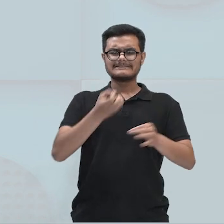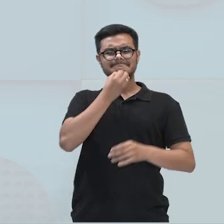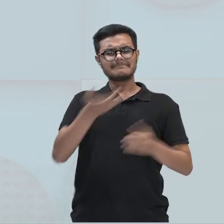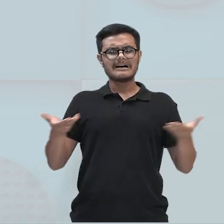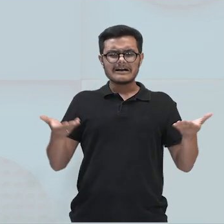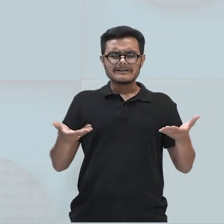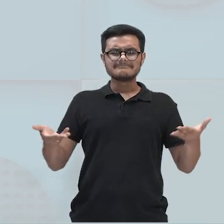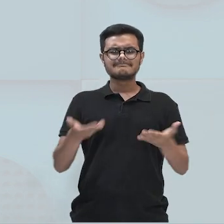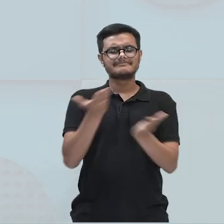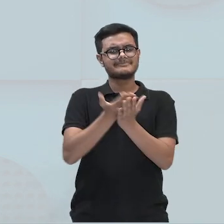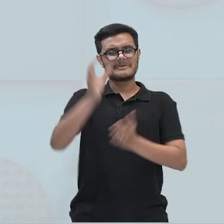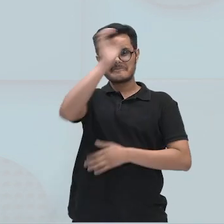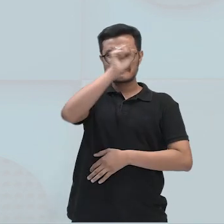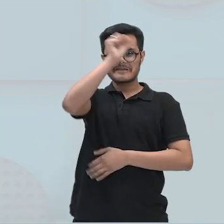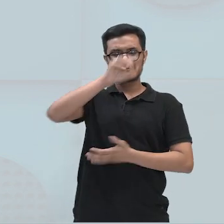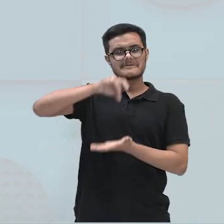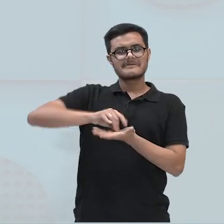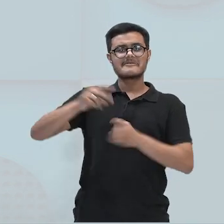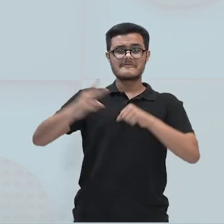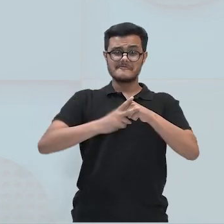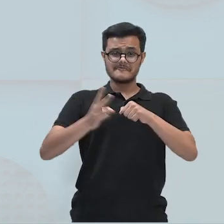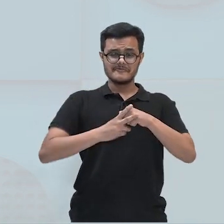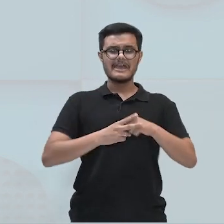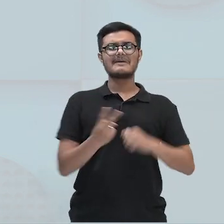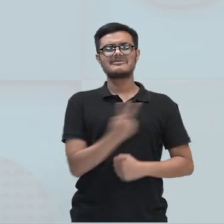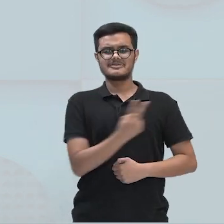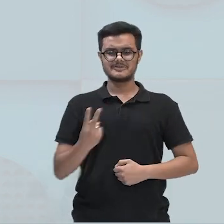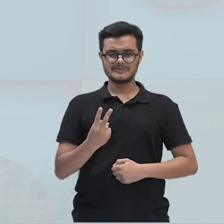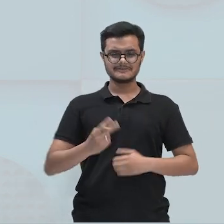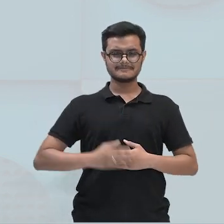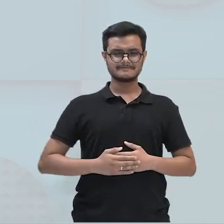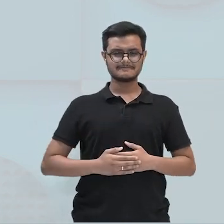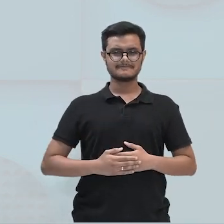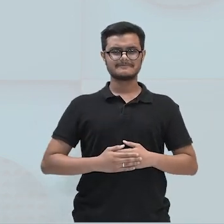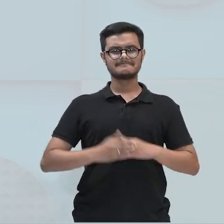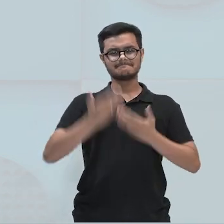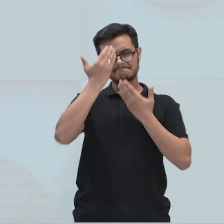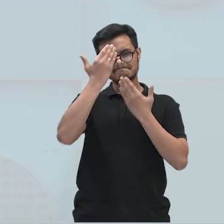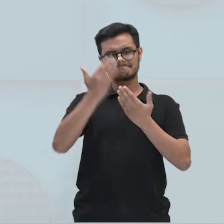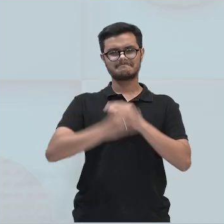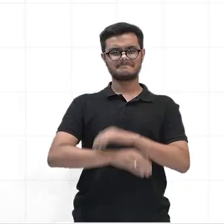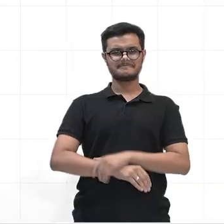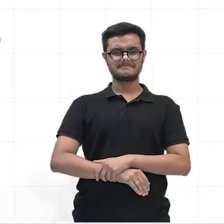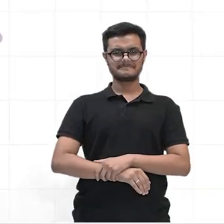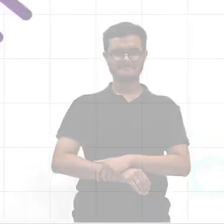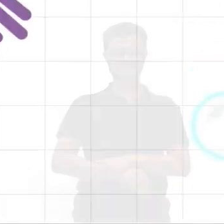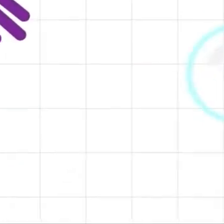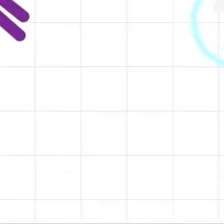hoje, aprendido um pouquinho mais sobre os verbos irregulares. Thank you!